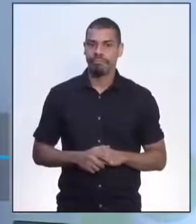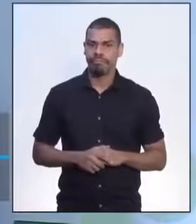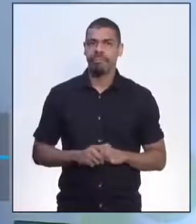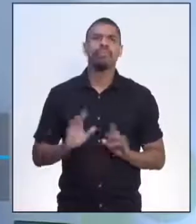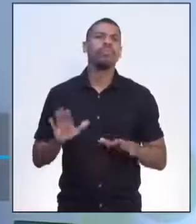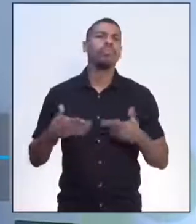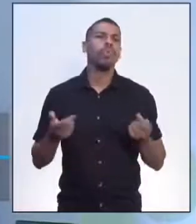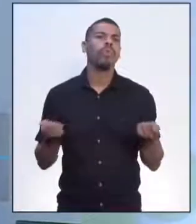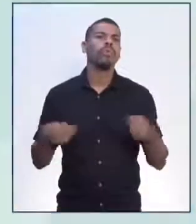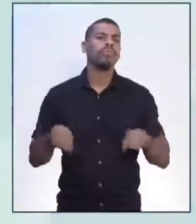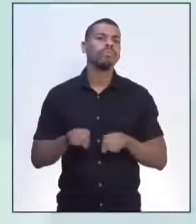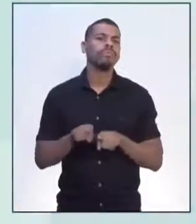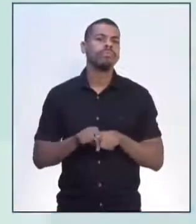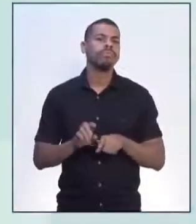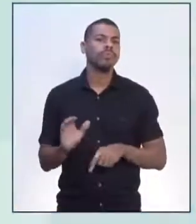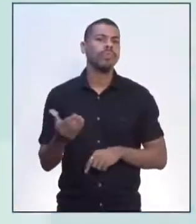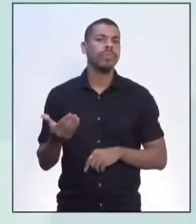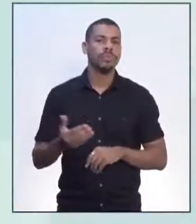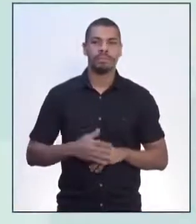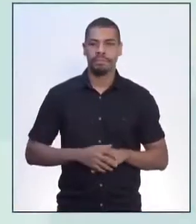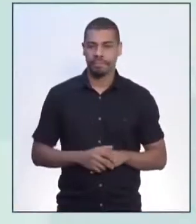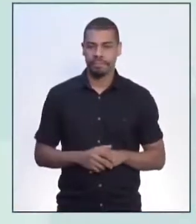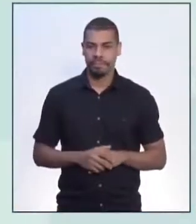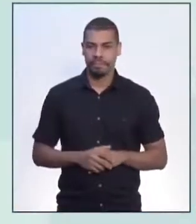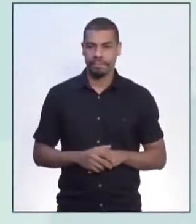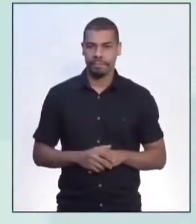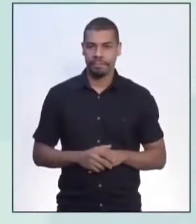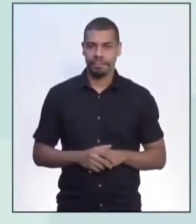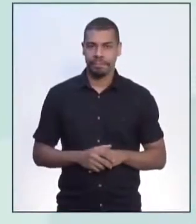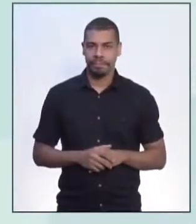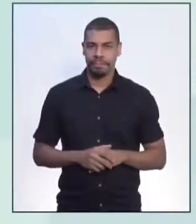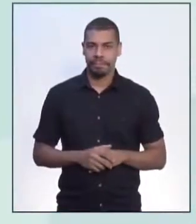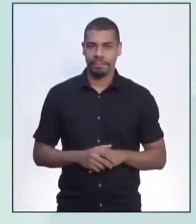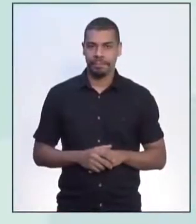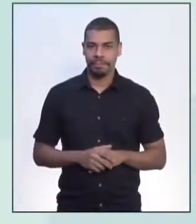é o efeito que isso faz? Qual é o efeito que isso ocorre?